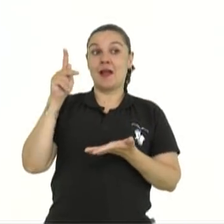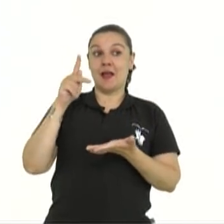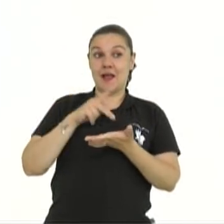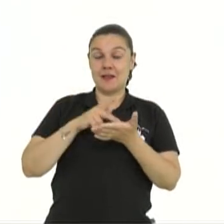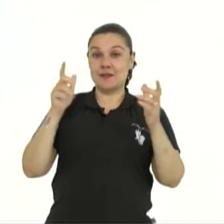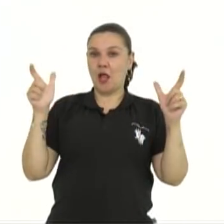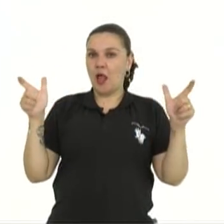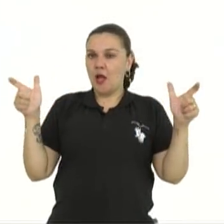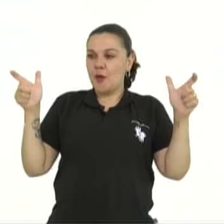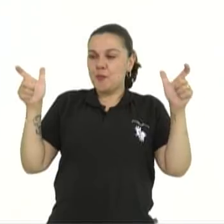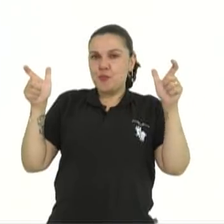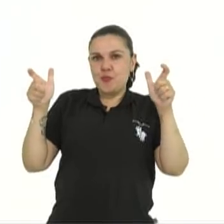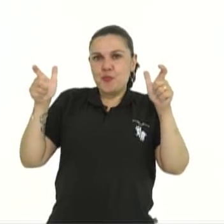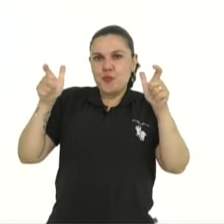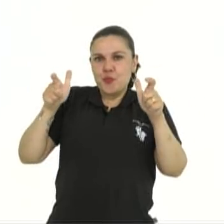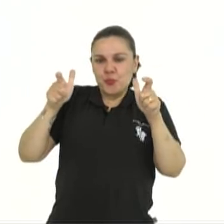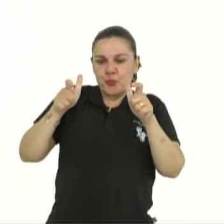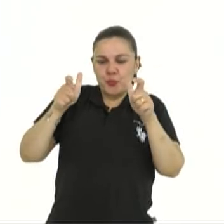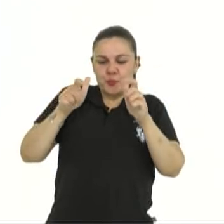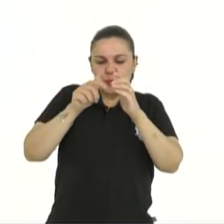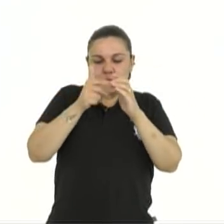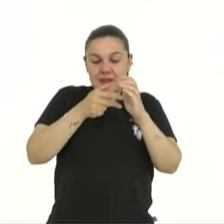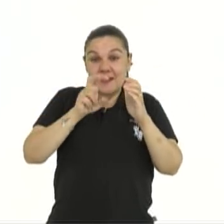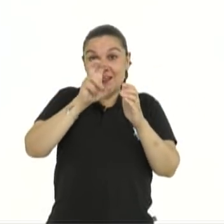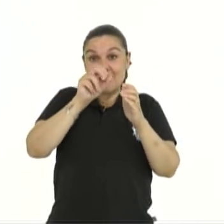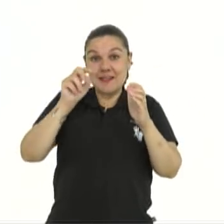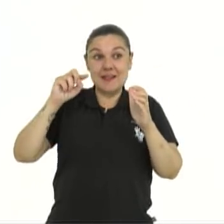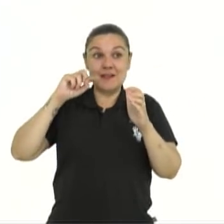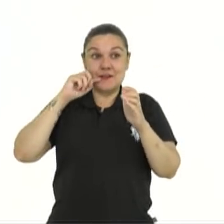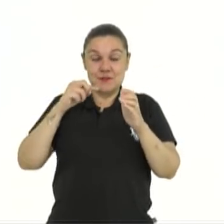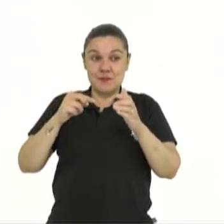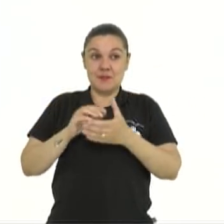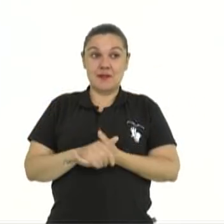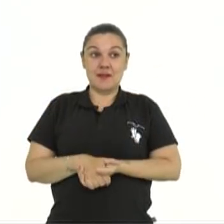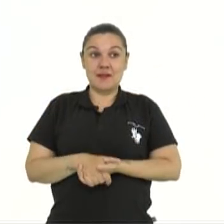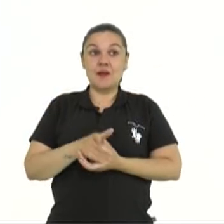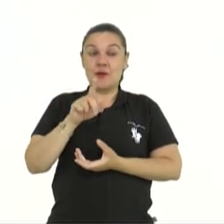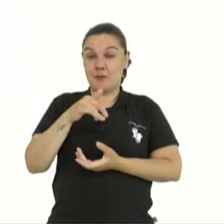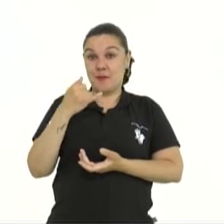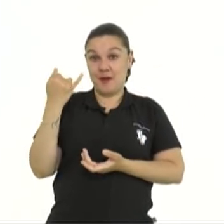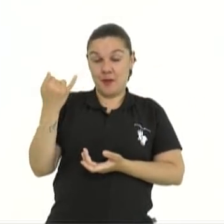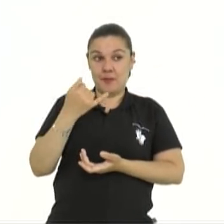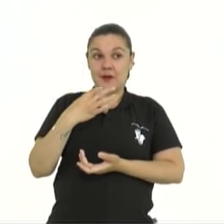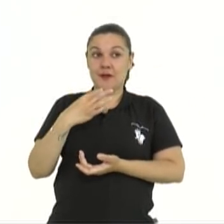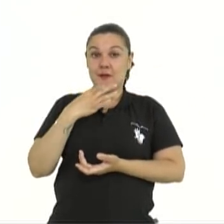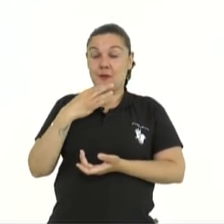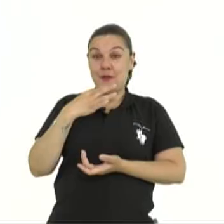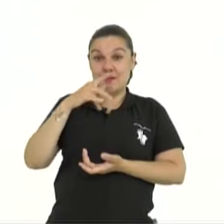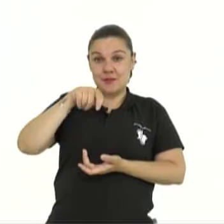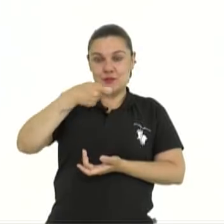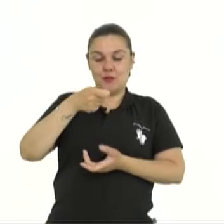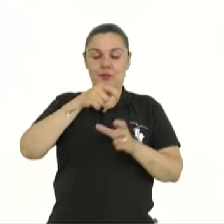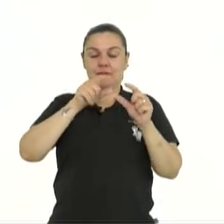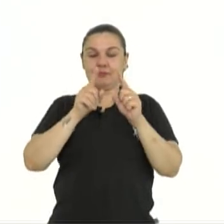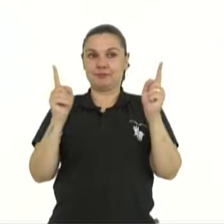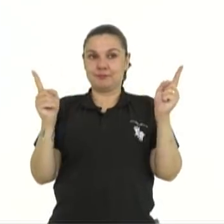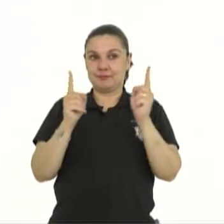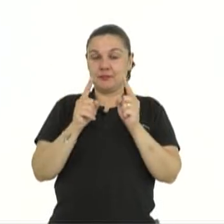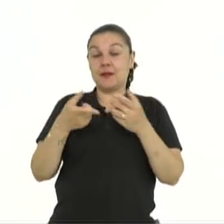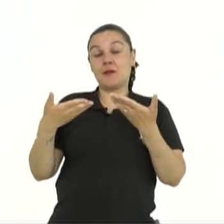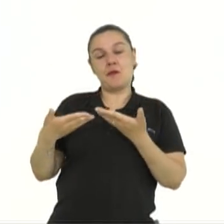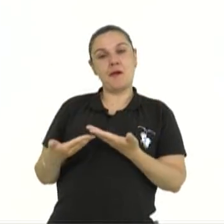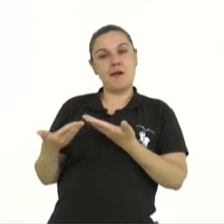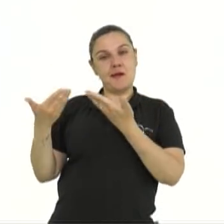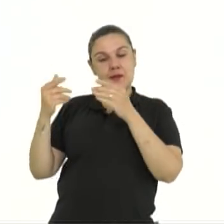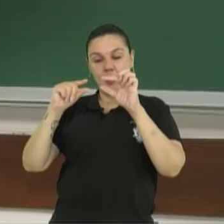foi reduzida 500 mil vezes. Olha, gente, como é importante a gente conhecer a escala, né? Escala